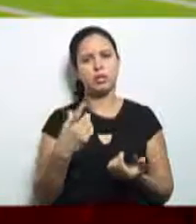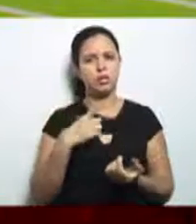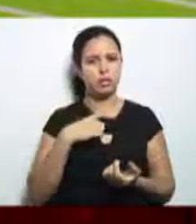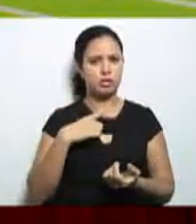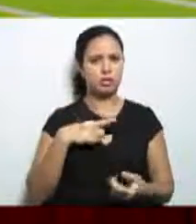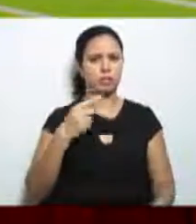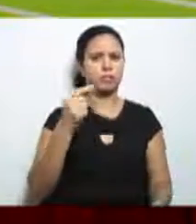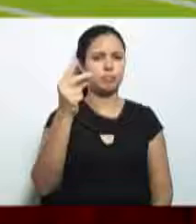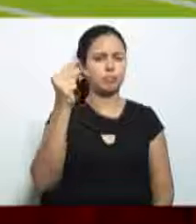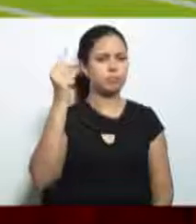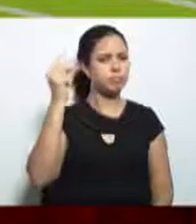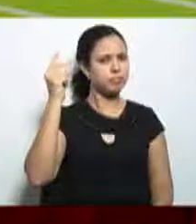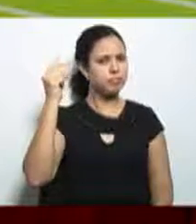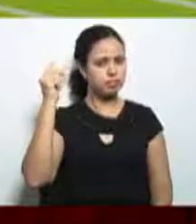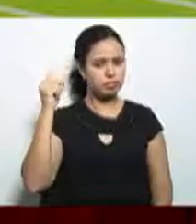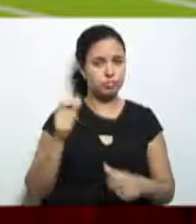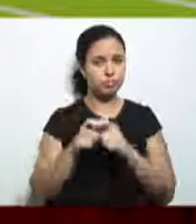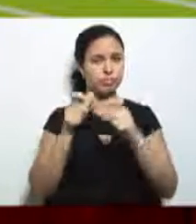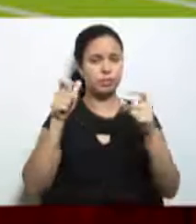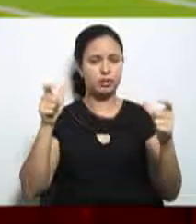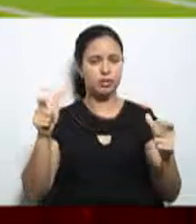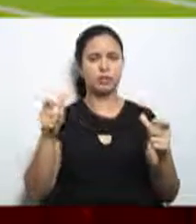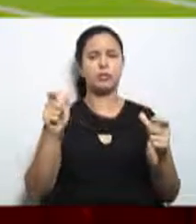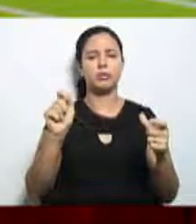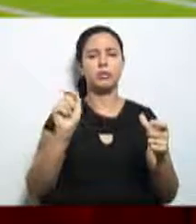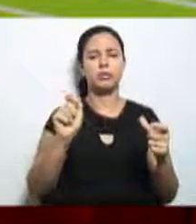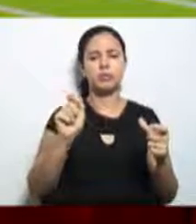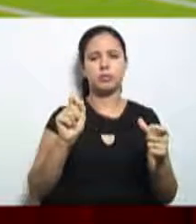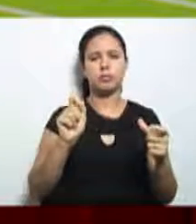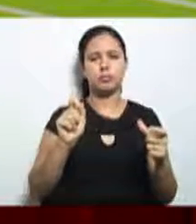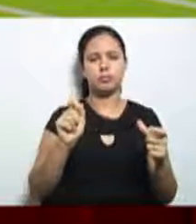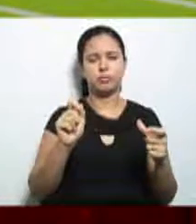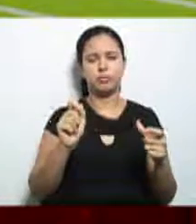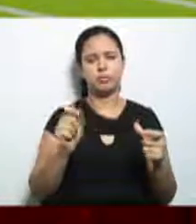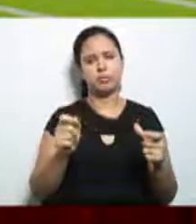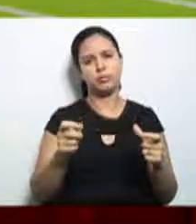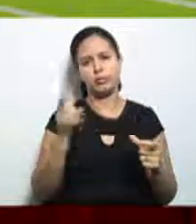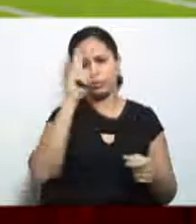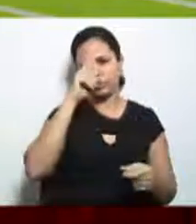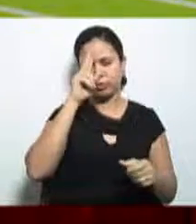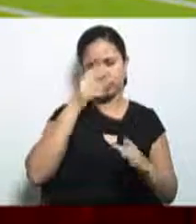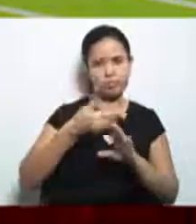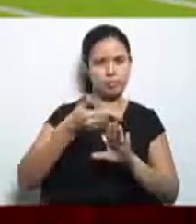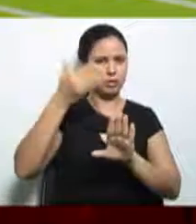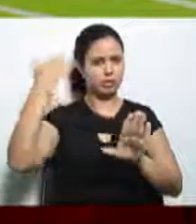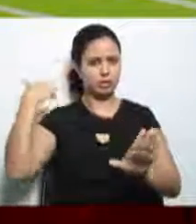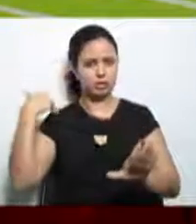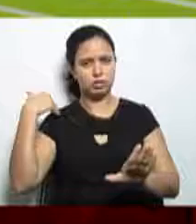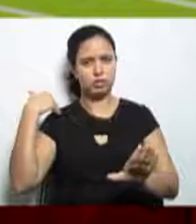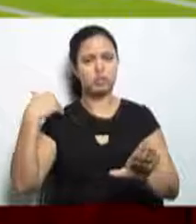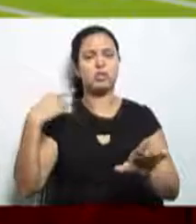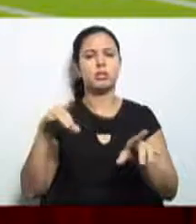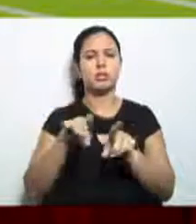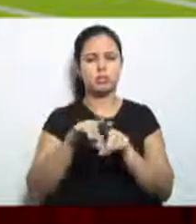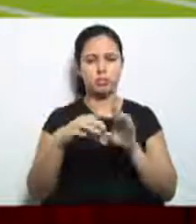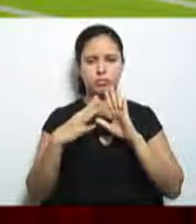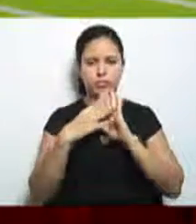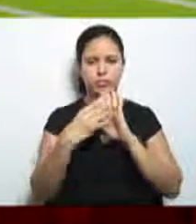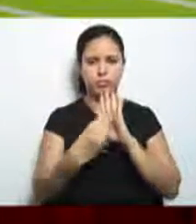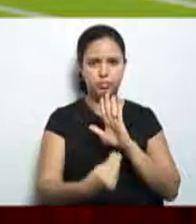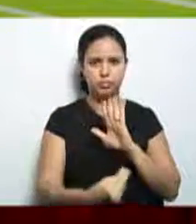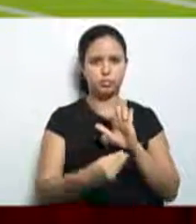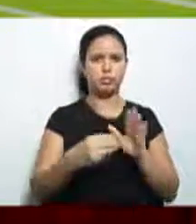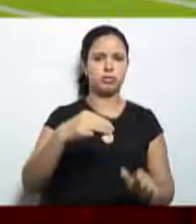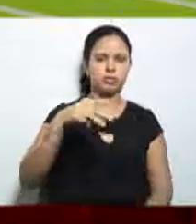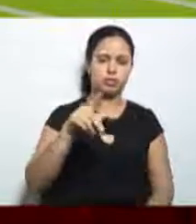presente em maior potência, maior quantidade, em outros momentos da história, este modelo de